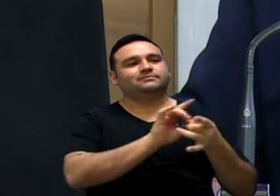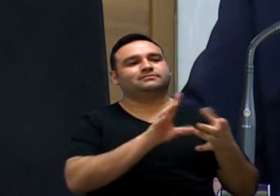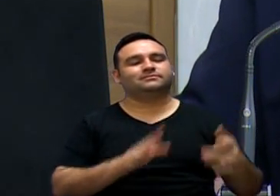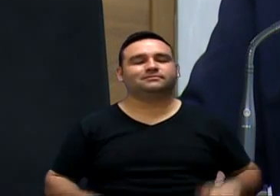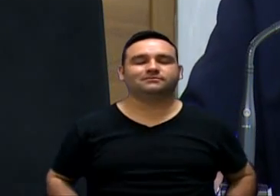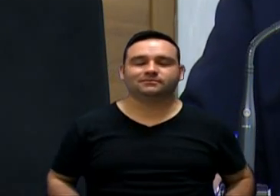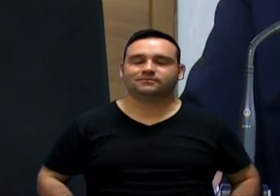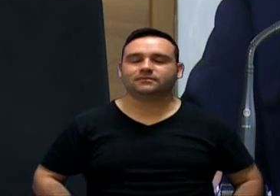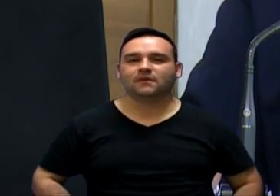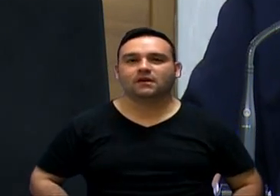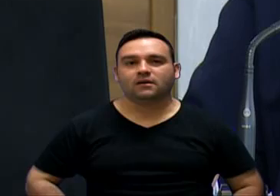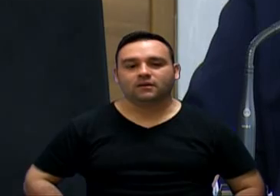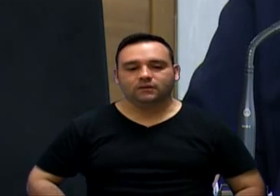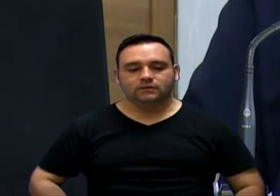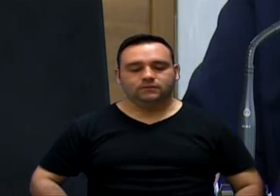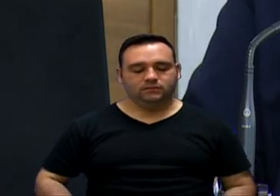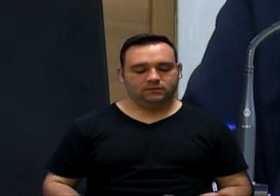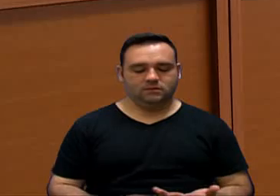favor.